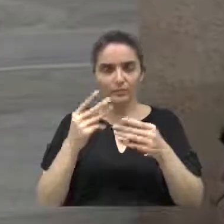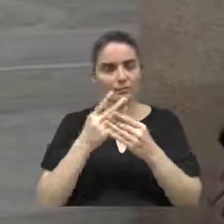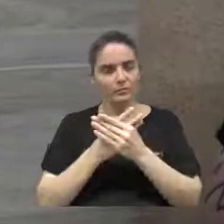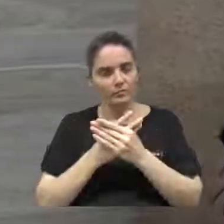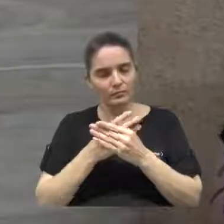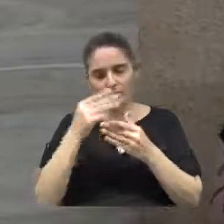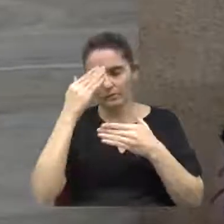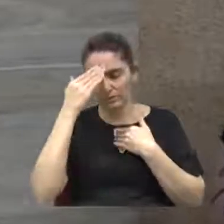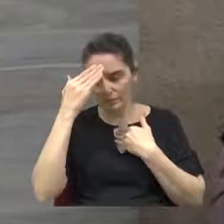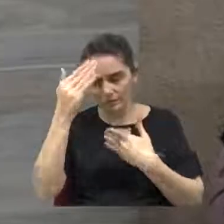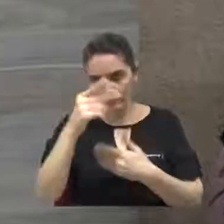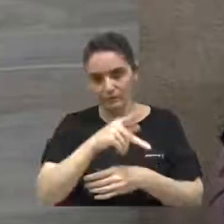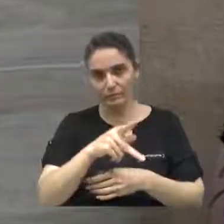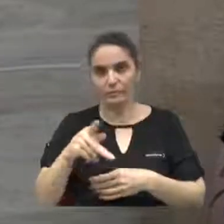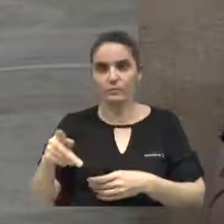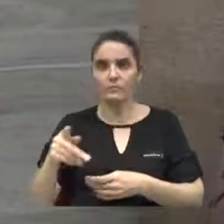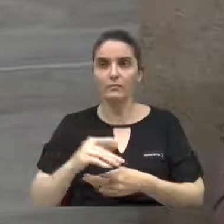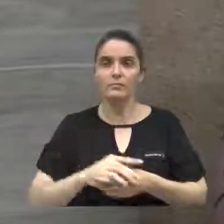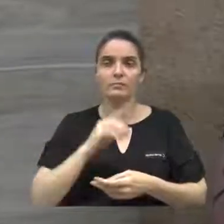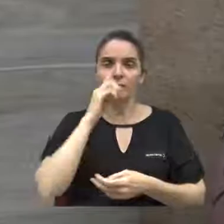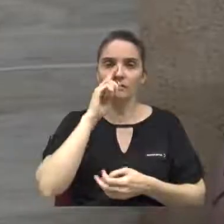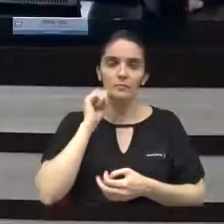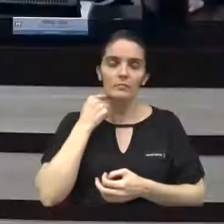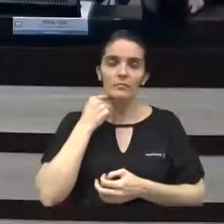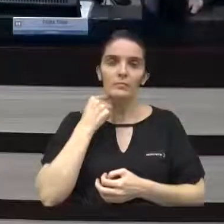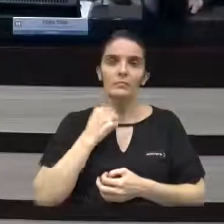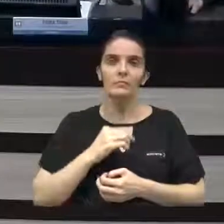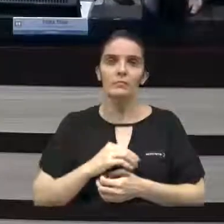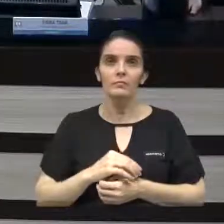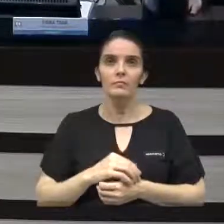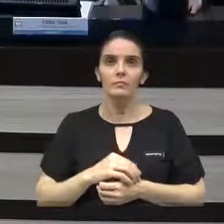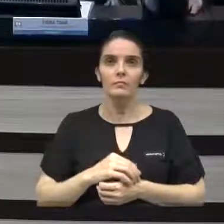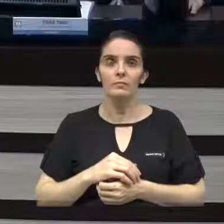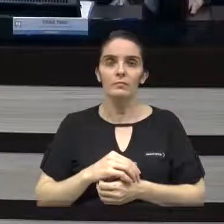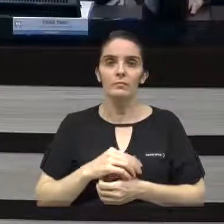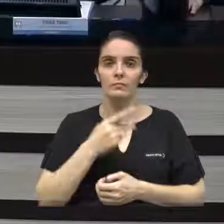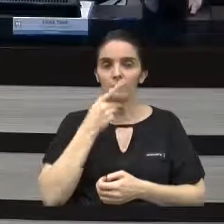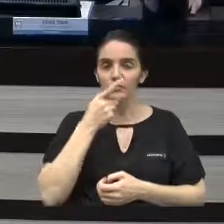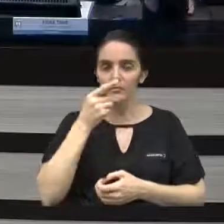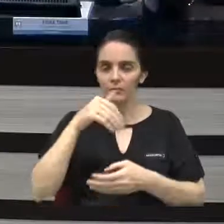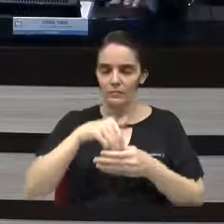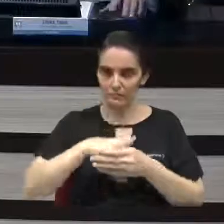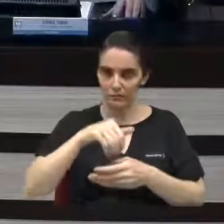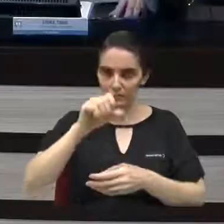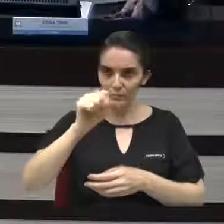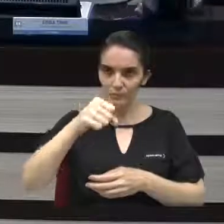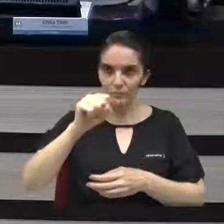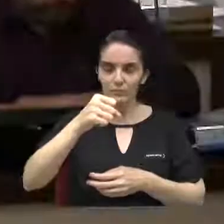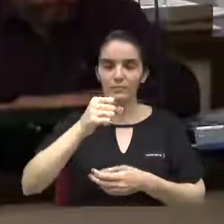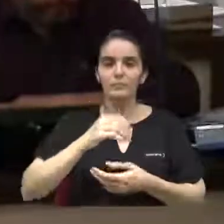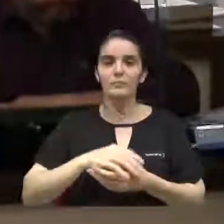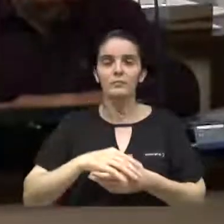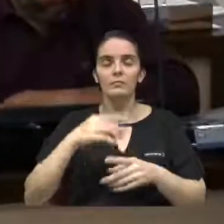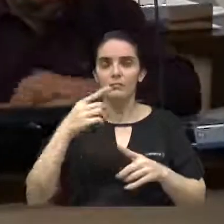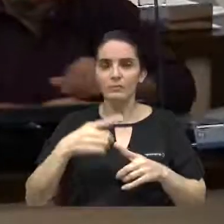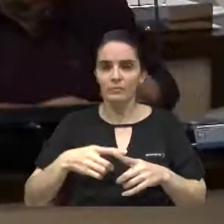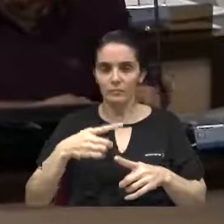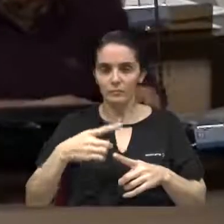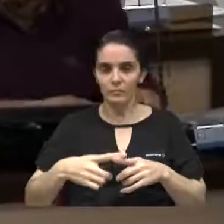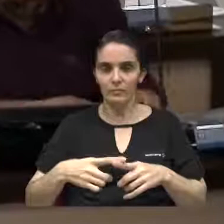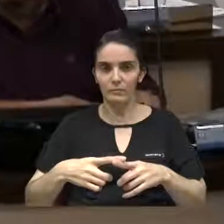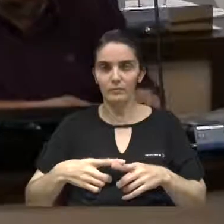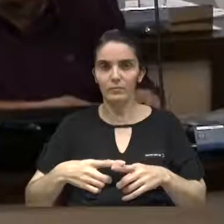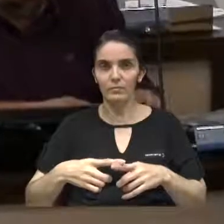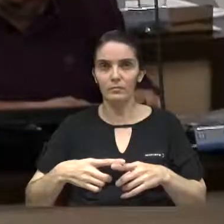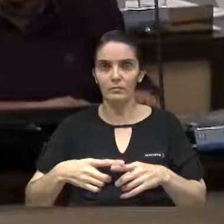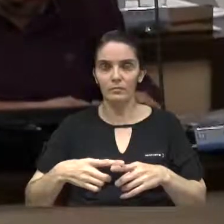Muito obrigado, senhor presidente. Newton Santos. Quero dizer que votarei a favor, porque eu